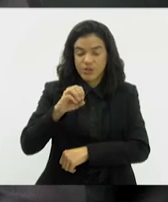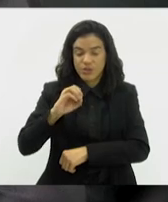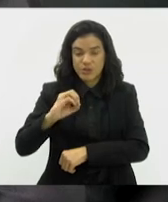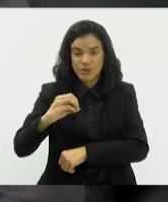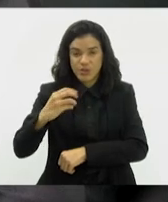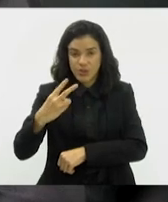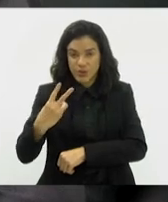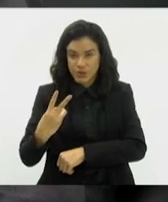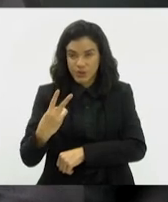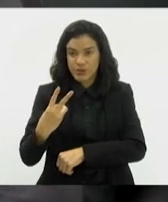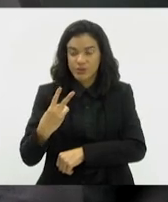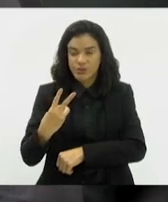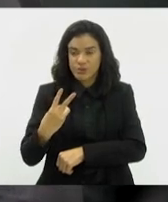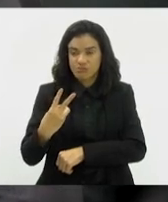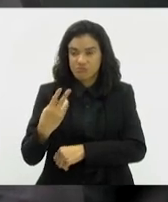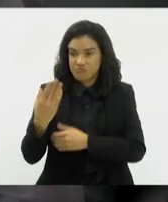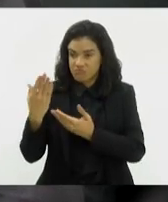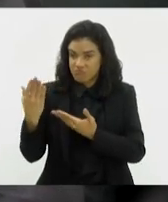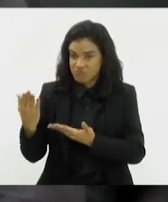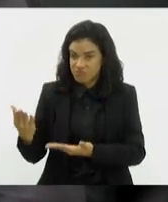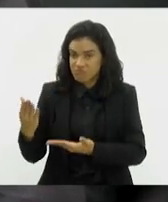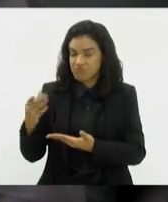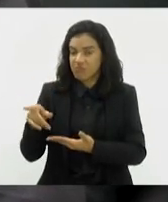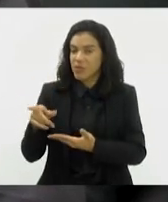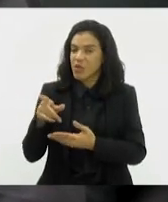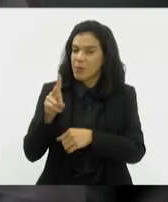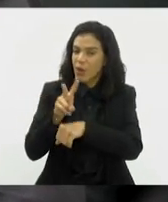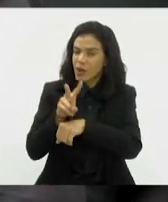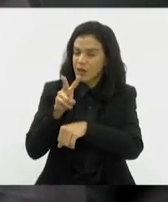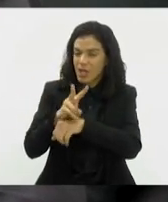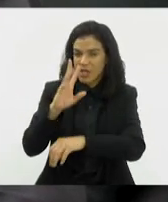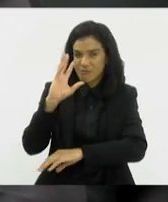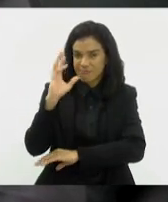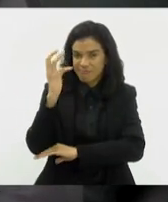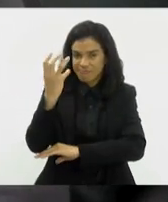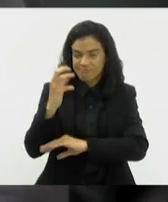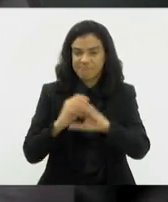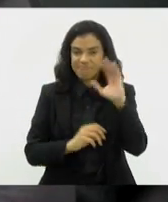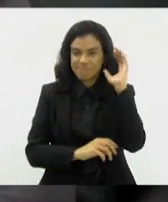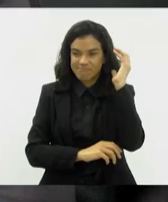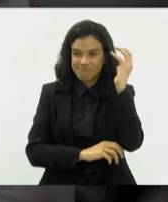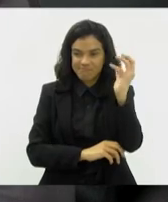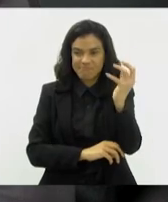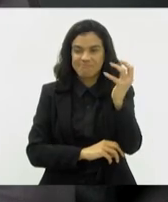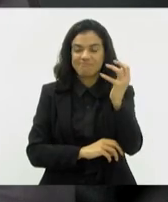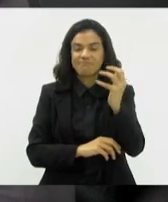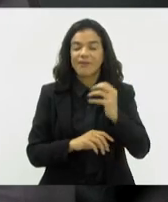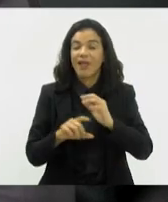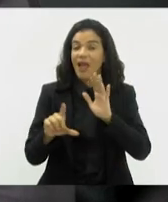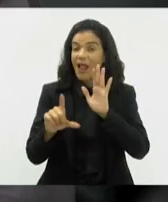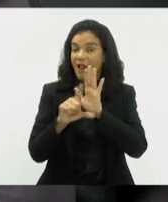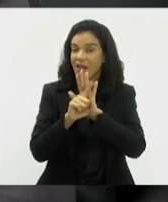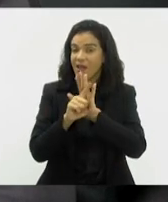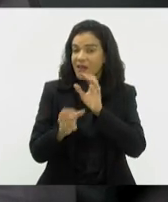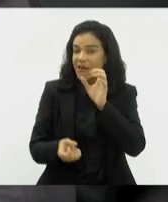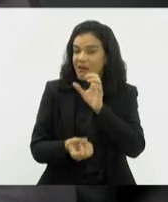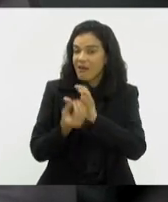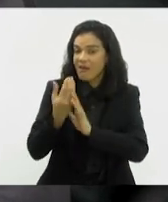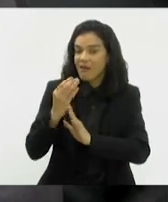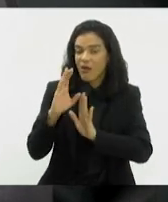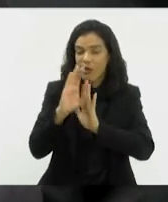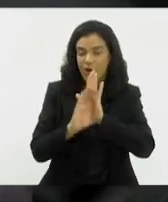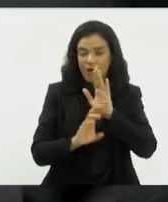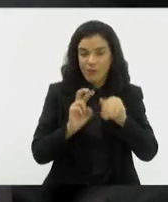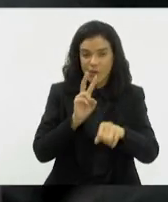Vossa Excelência, que é nosso ambientalista master aqui da casa, que é a lei que institui o Código Estadual